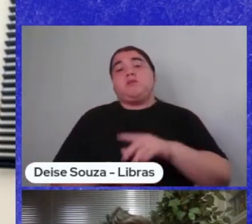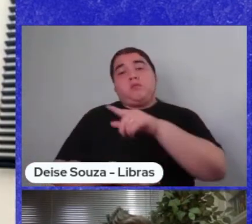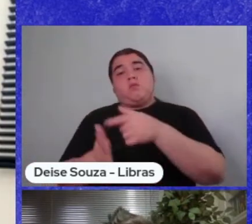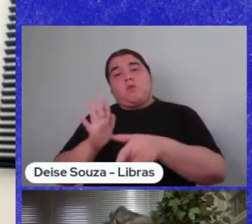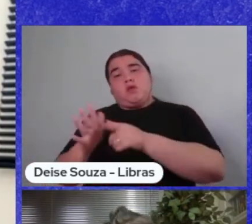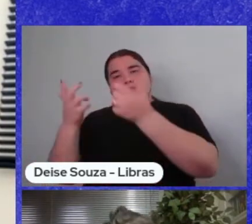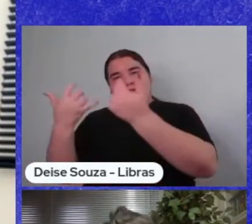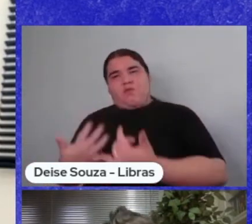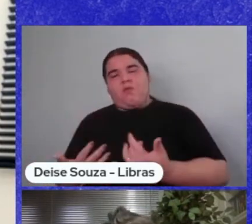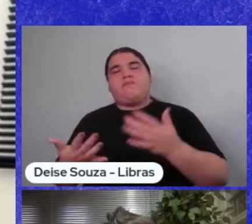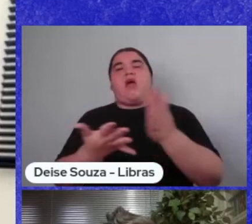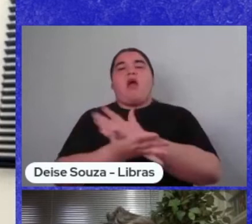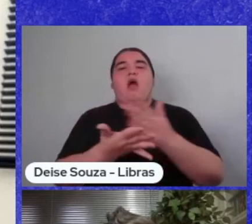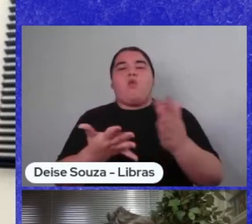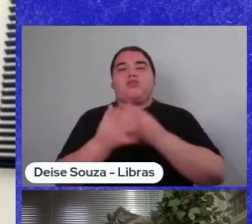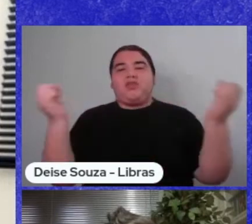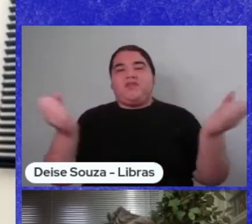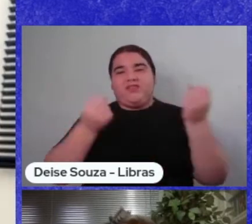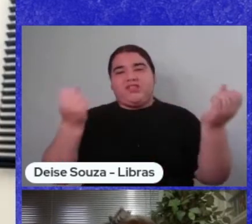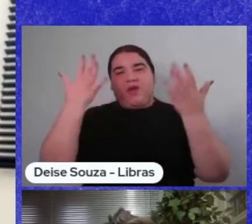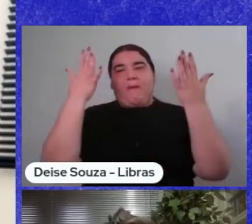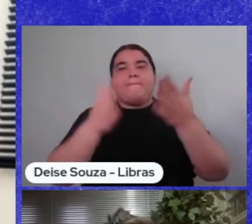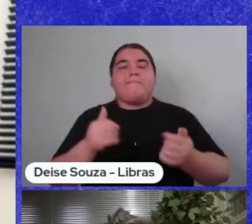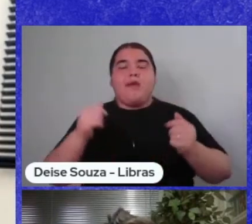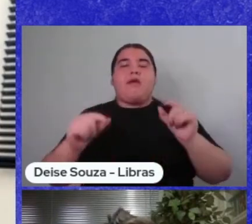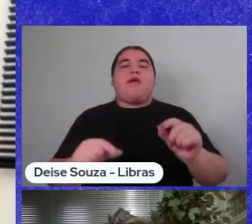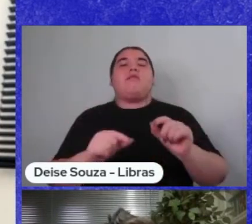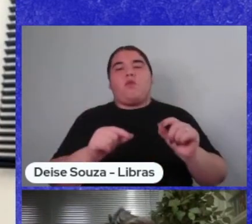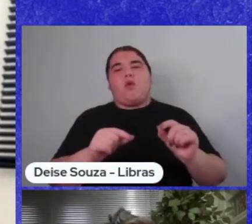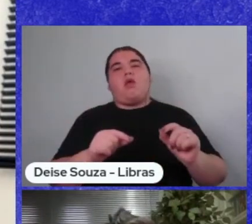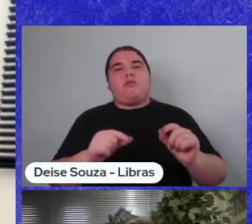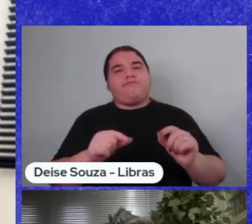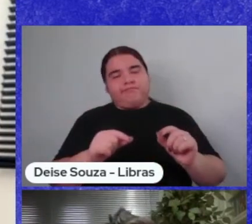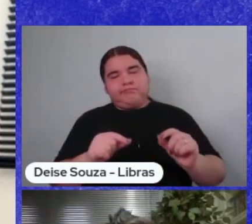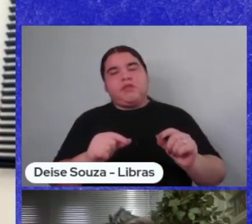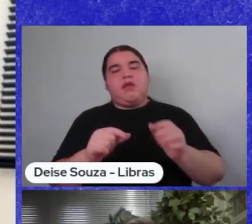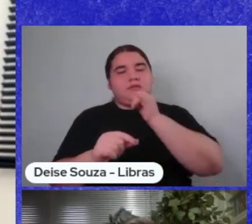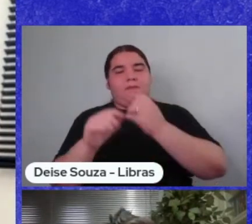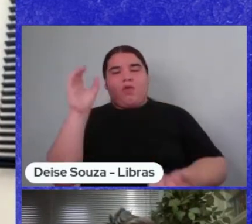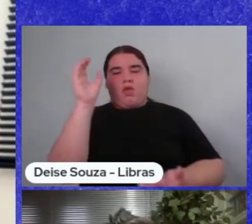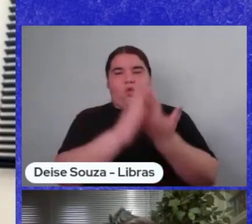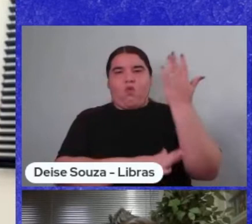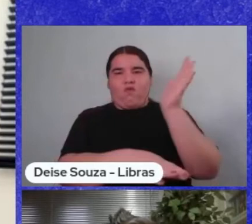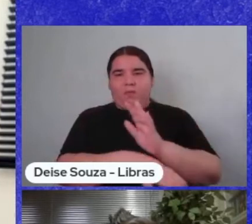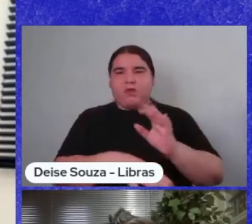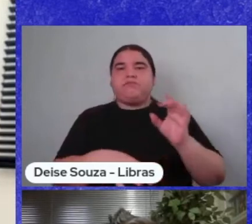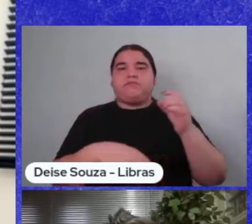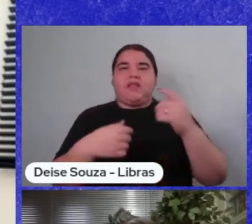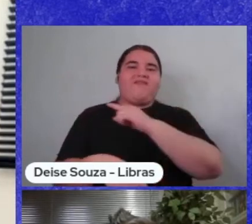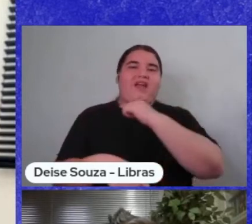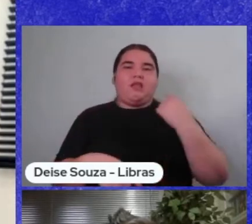tenha mínimo aí de um ano, né? Normalmente as pessoas costumam falar que um curta-metragem tem aí 2 anos